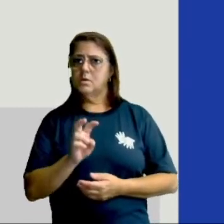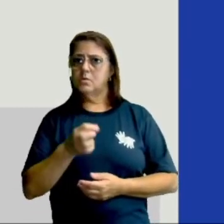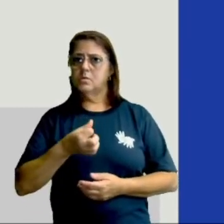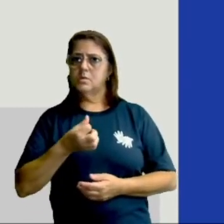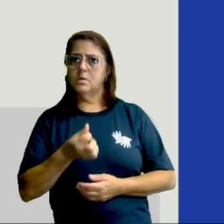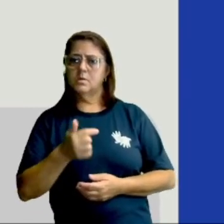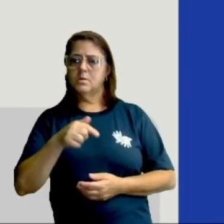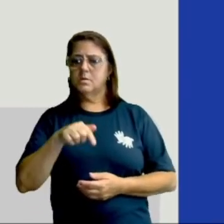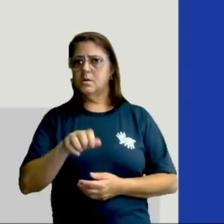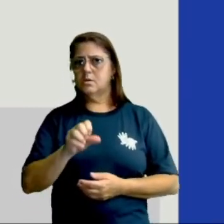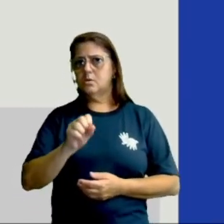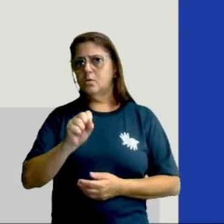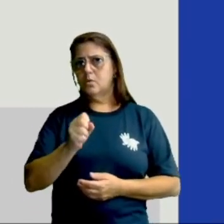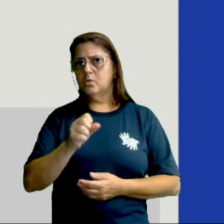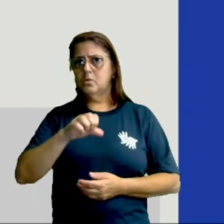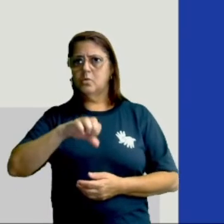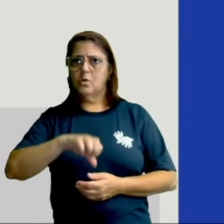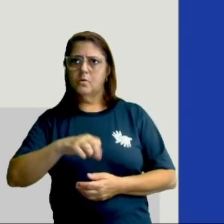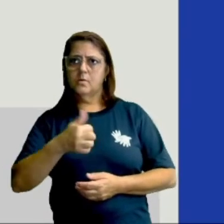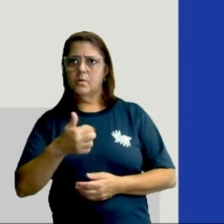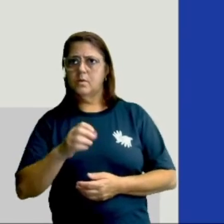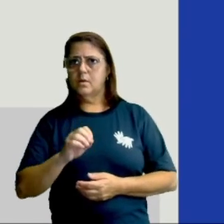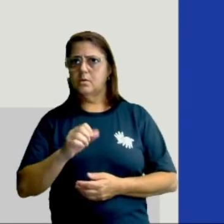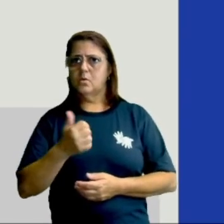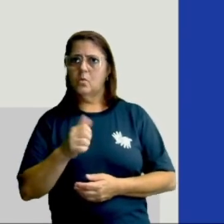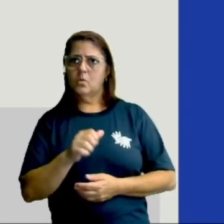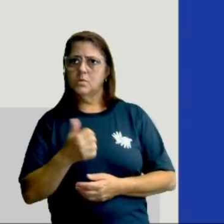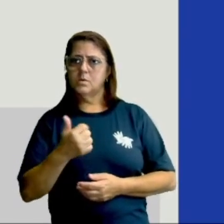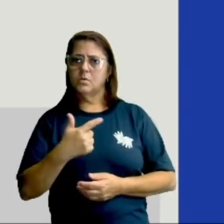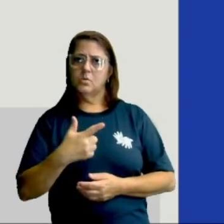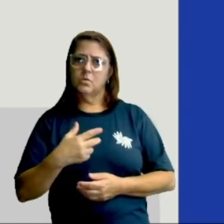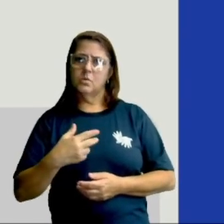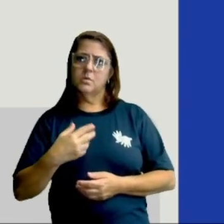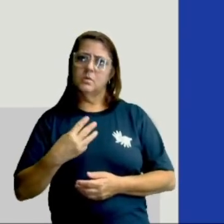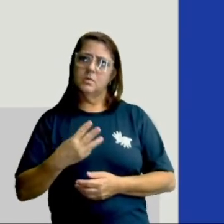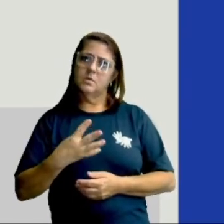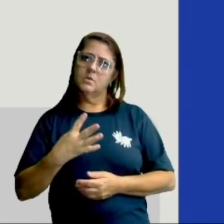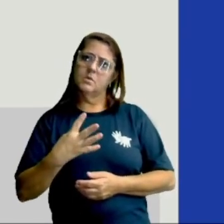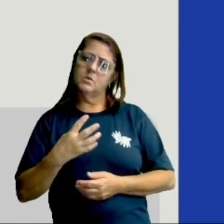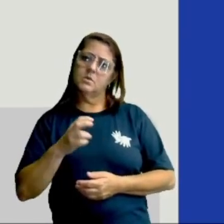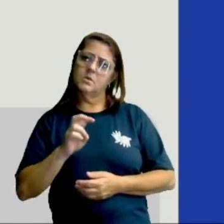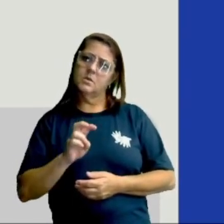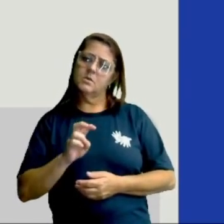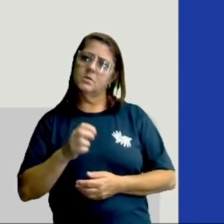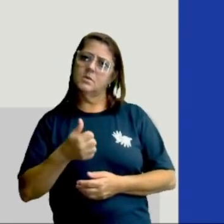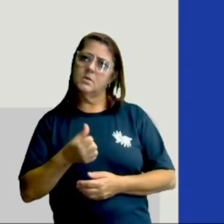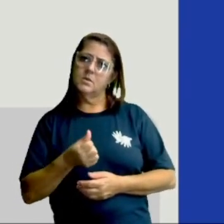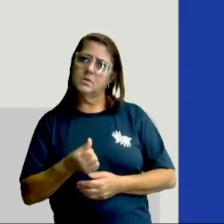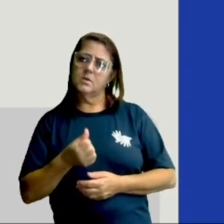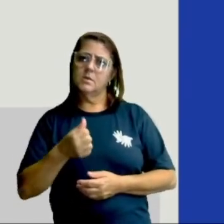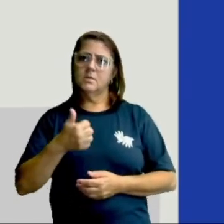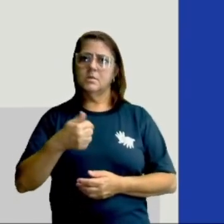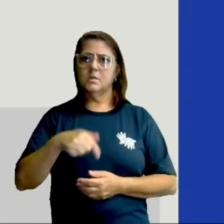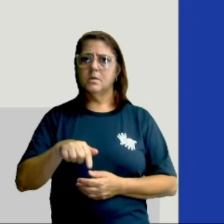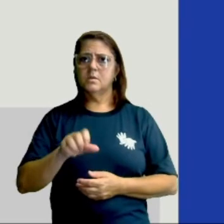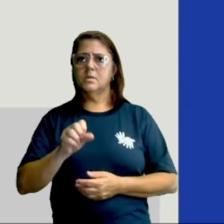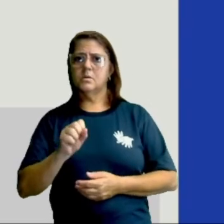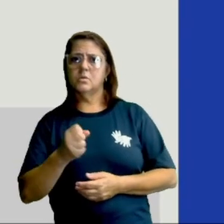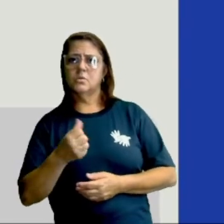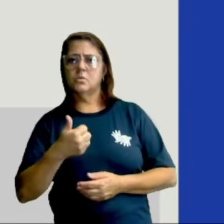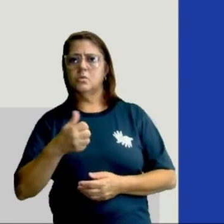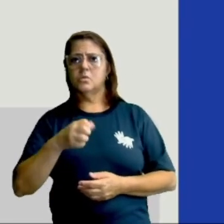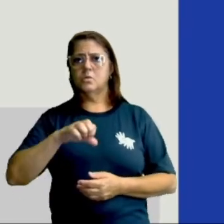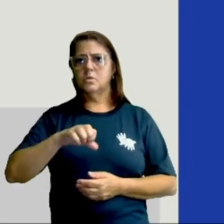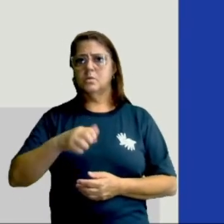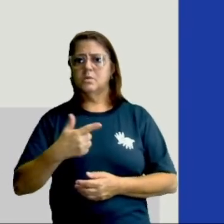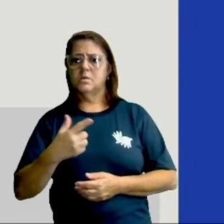4, 5, 6, 7, 8, 9, 10, 11, 12, 13, 14, 15, 16, 17,